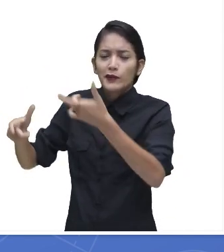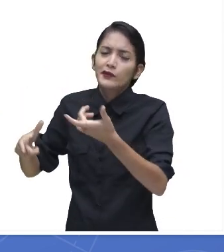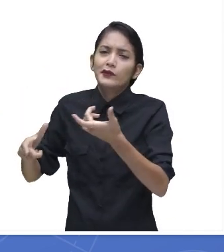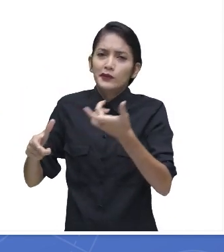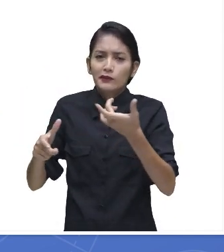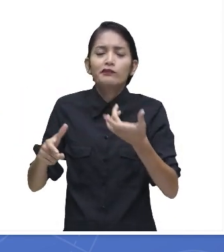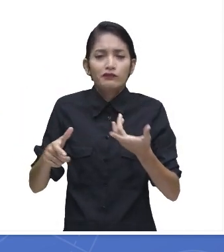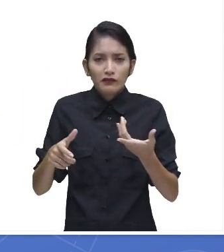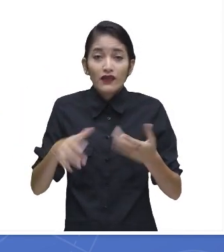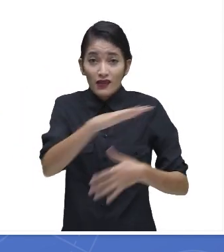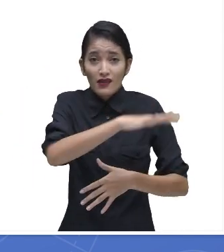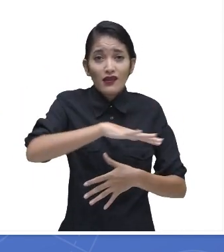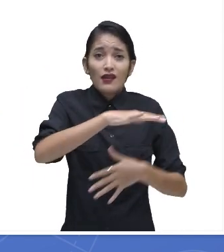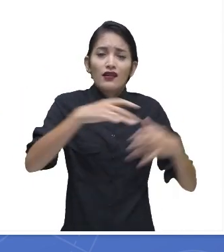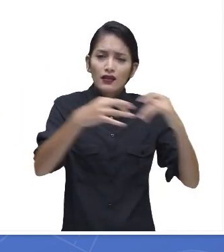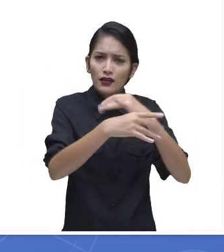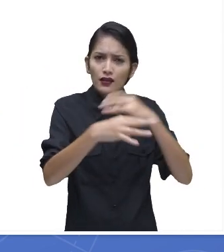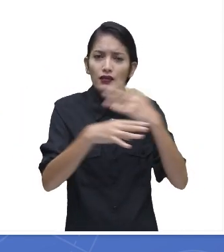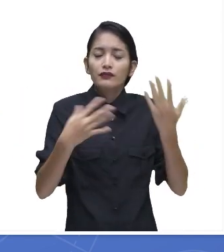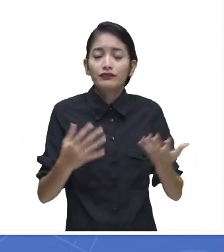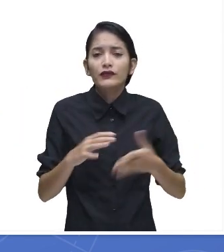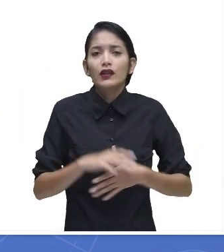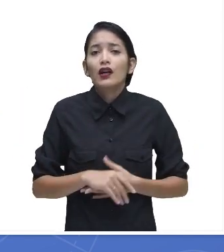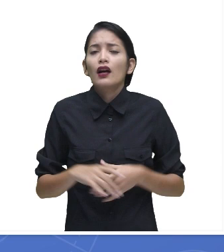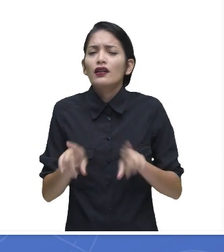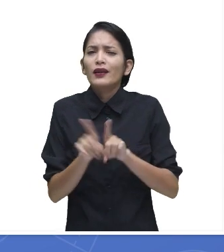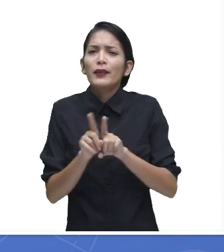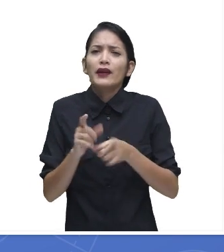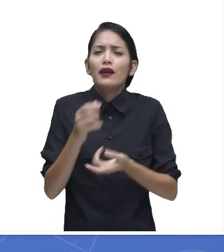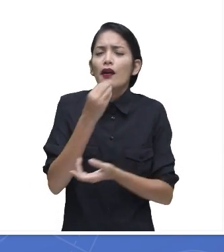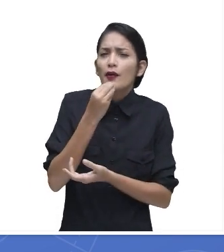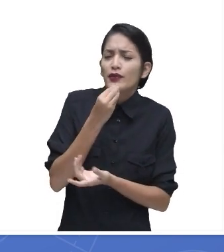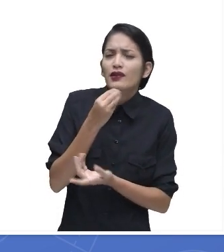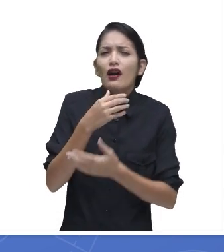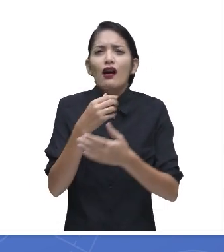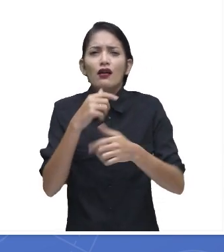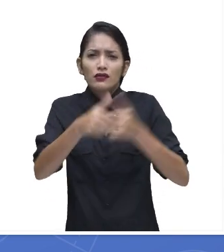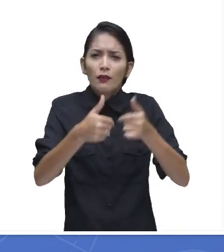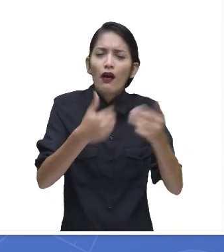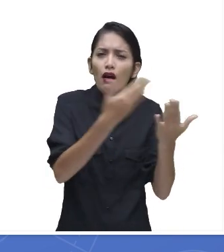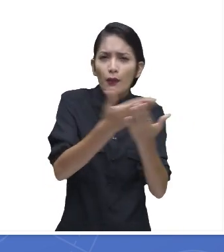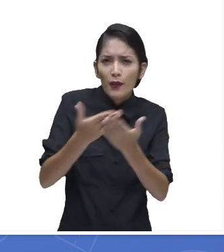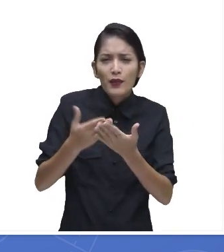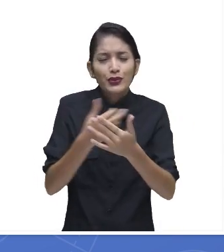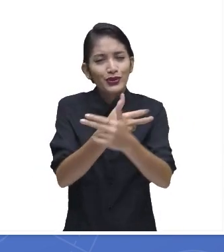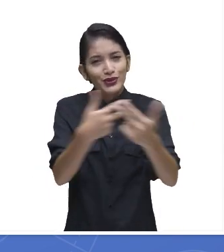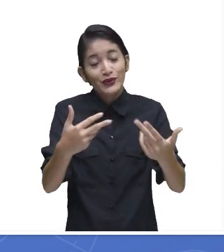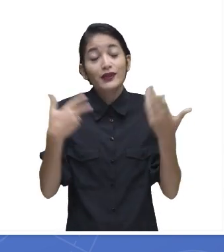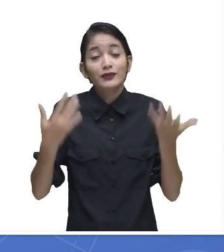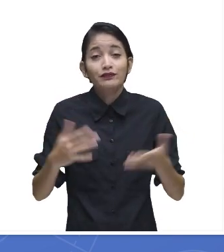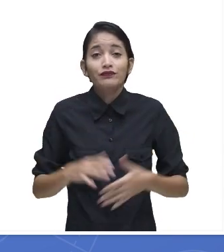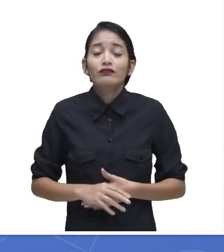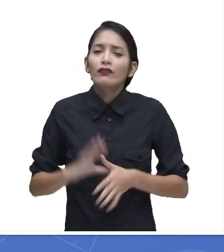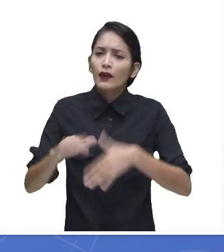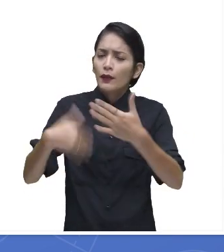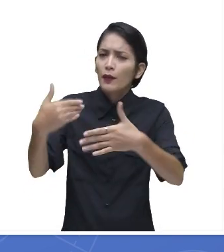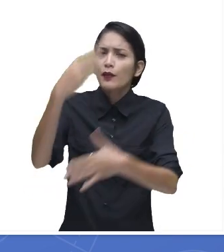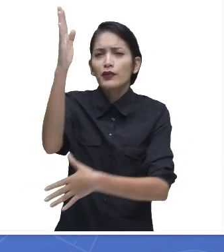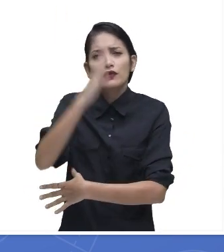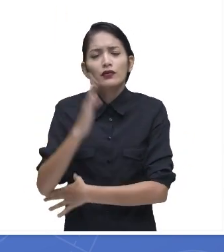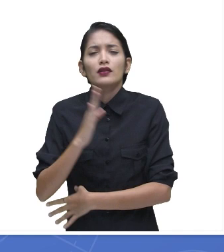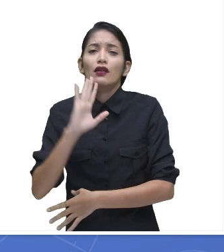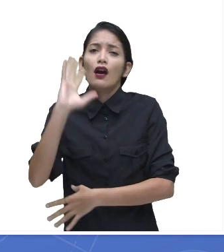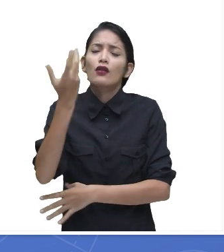mais urbanizadas. Que é a questão da qualidade de vida, oportunidade de emprego, de estudo. Então, ao longo dos anos no Brasil,